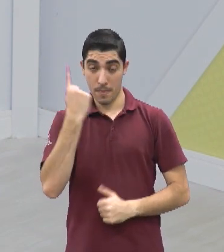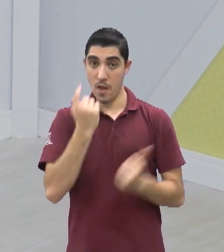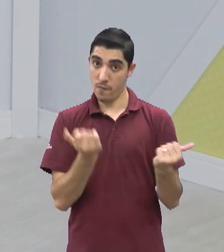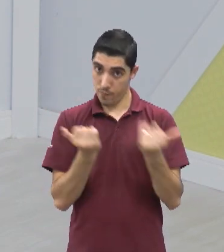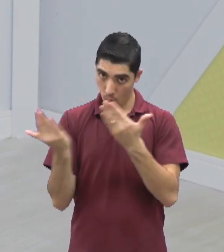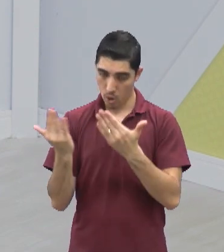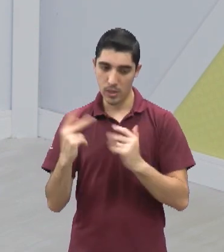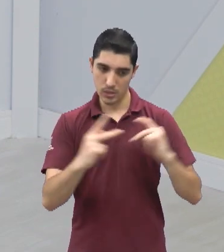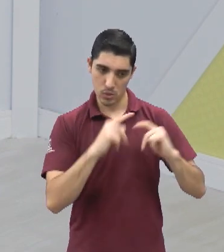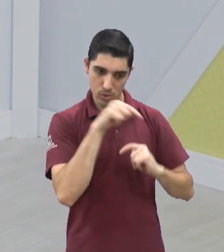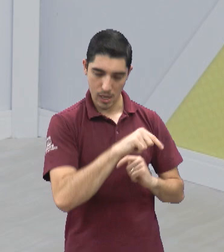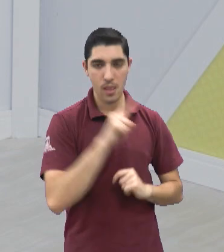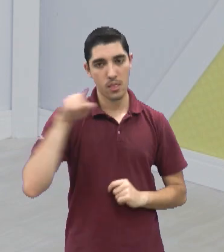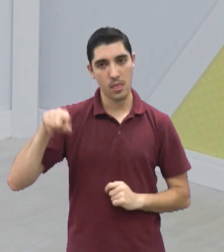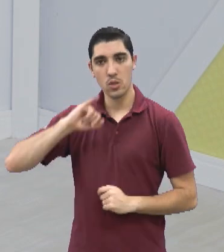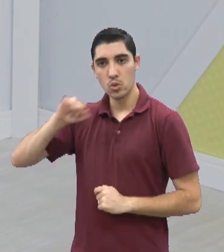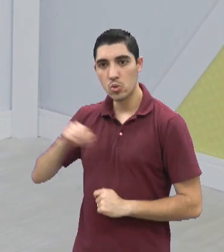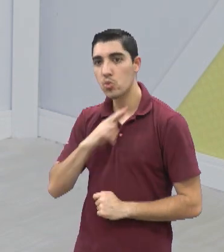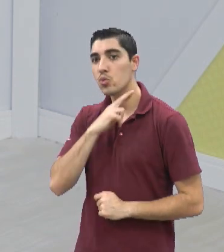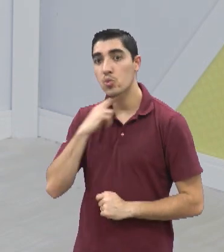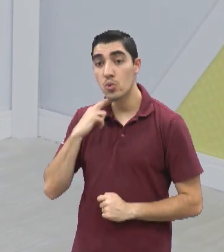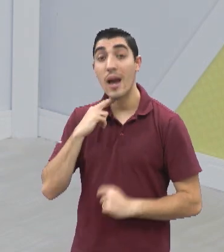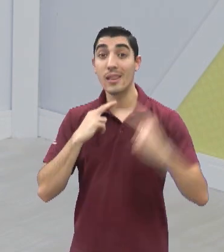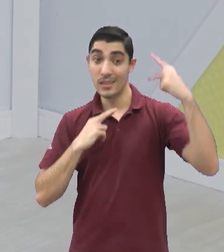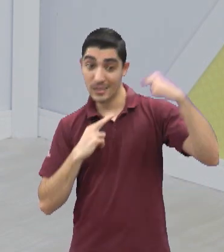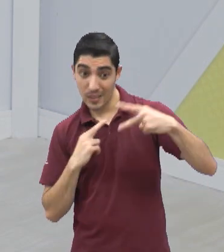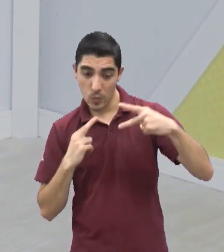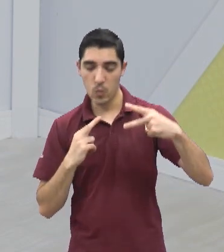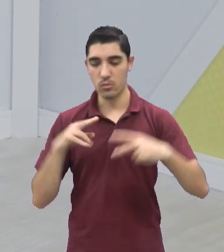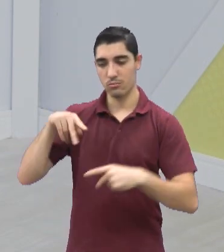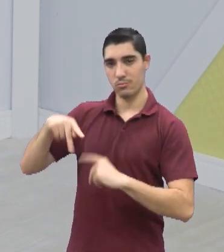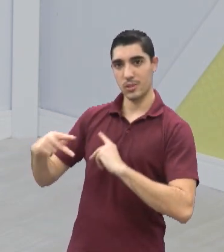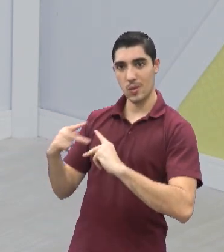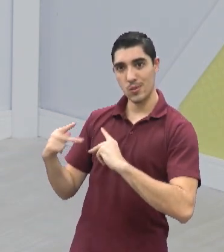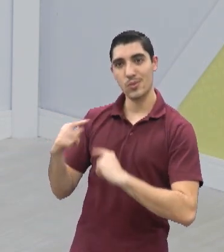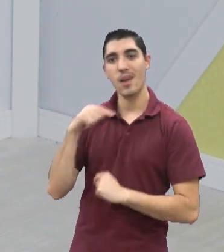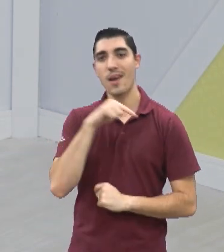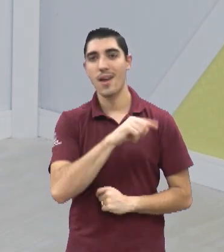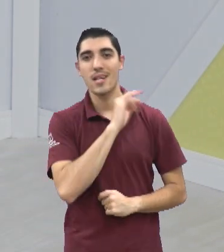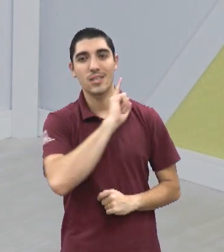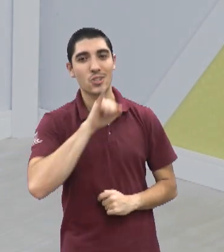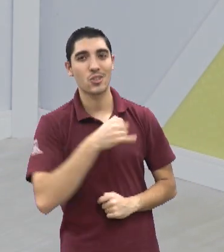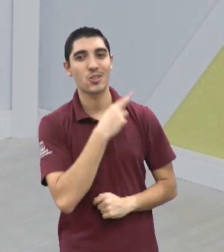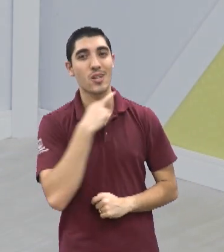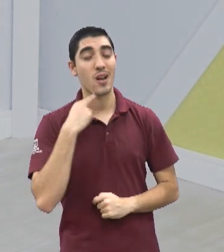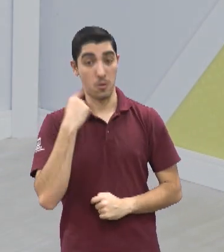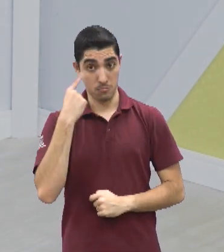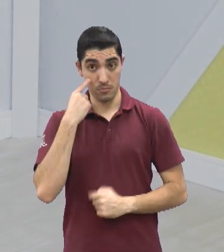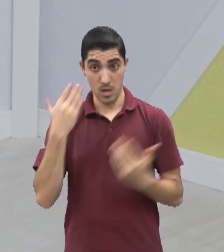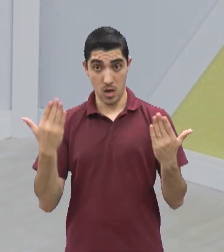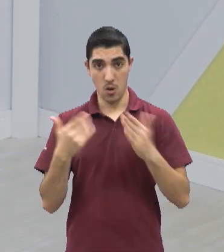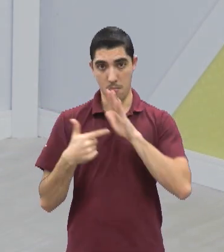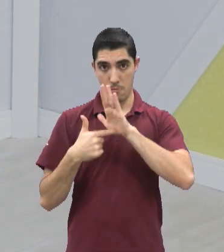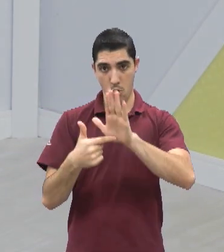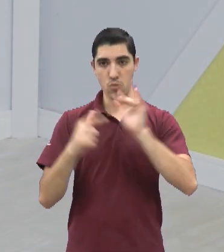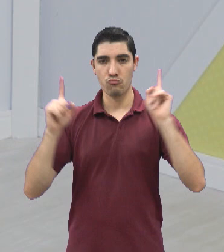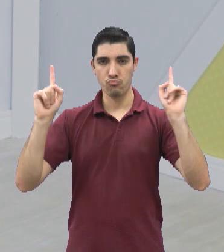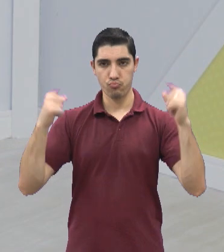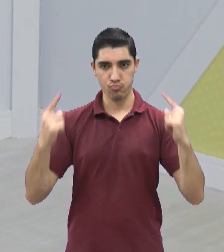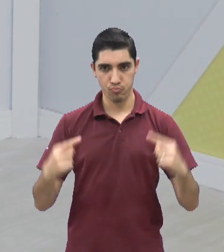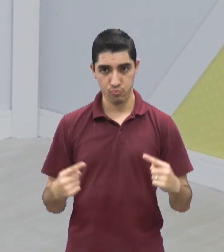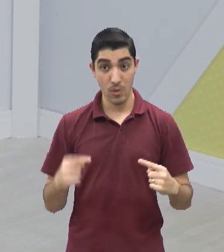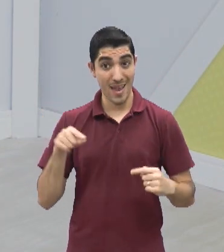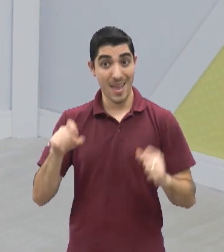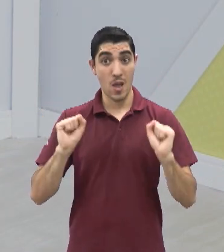a segunda e decisiva partida será aqui no Tênis Clube. Matheus, coloca pra gente a tabela dos jogos, os confrontos das oitavas de